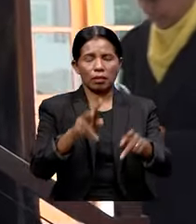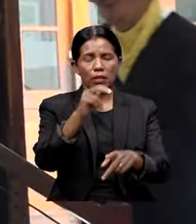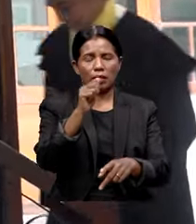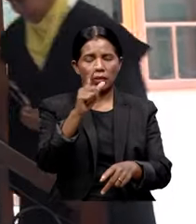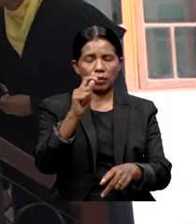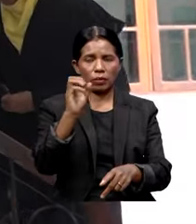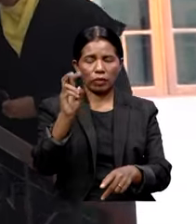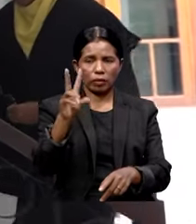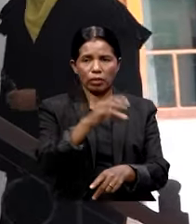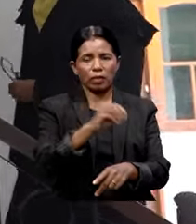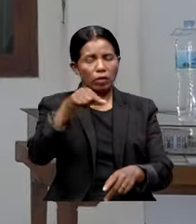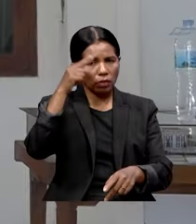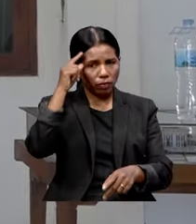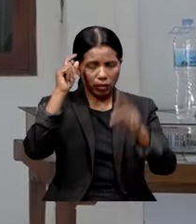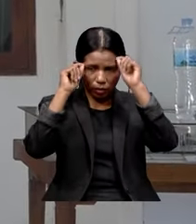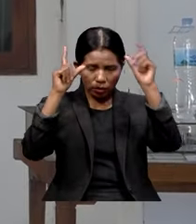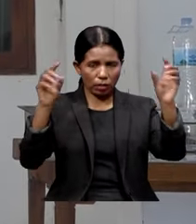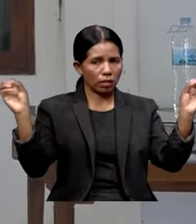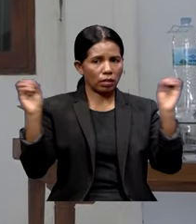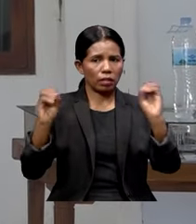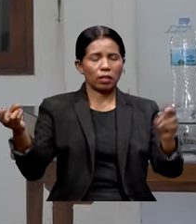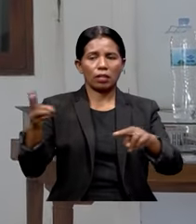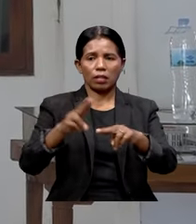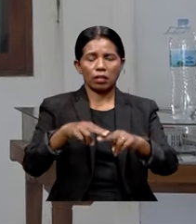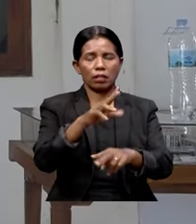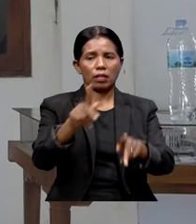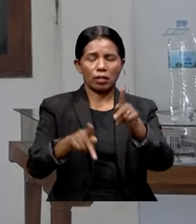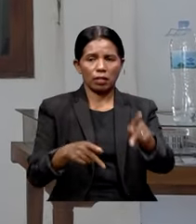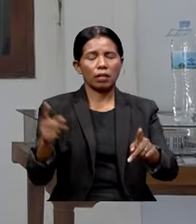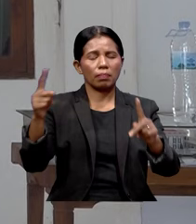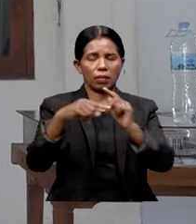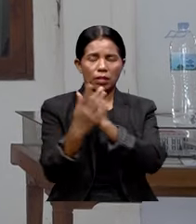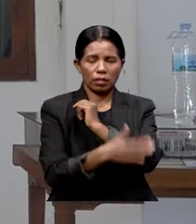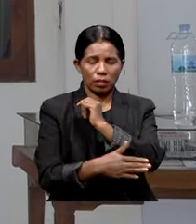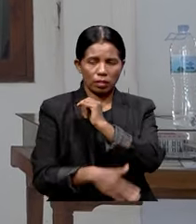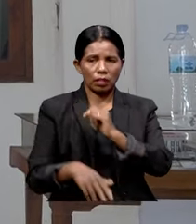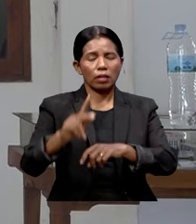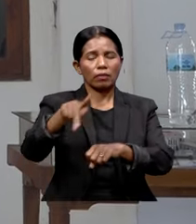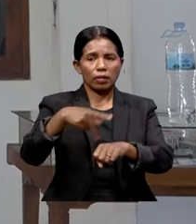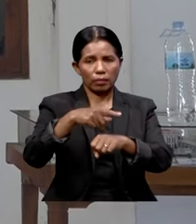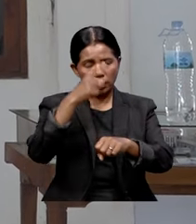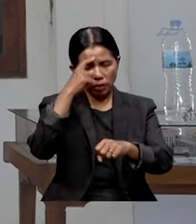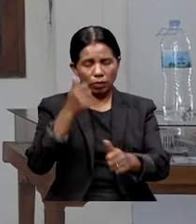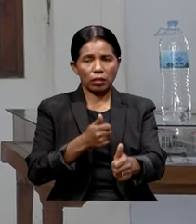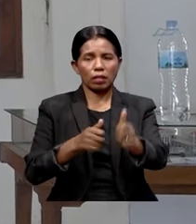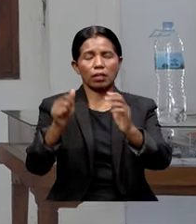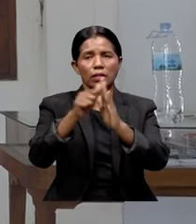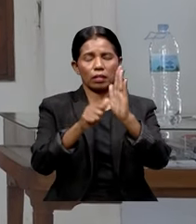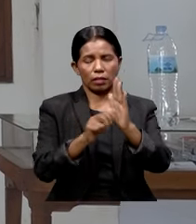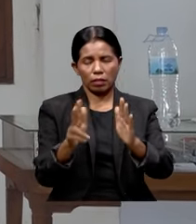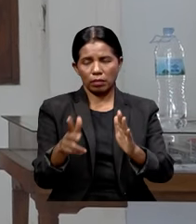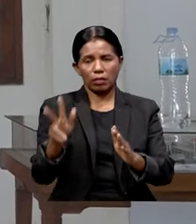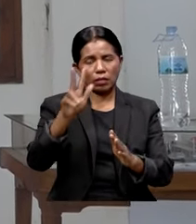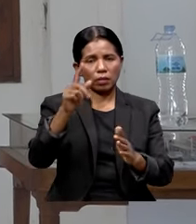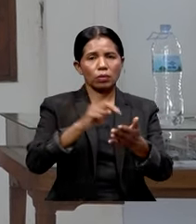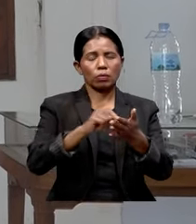Teves, tamo considera governo Timor-Leste, se ela extradita, minha cliente, banha nação, origem filipina, tuir lei artigo Torres Centolo, número 1,